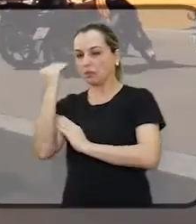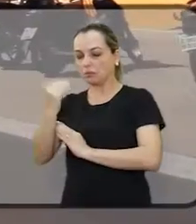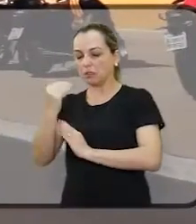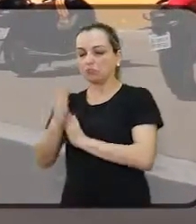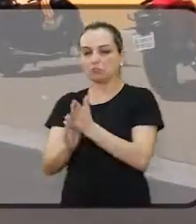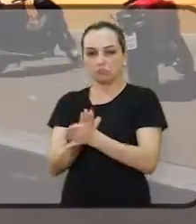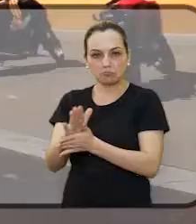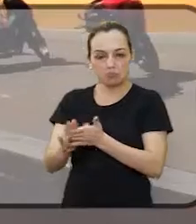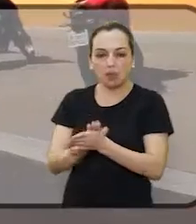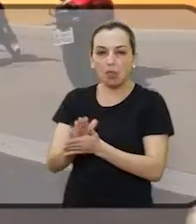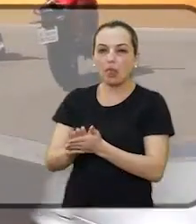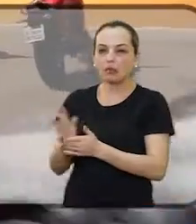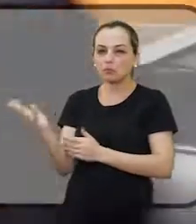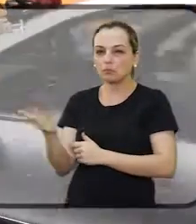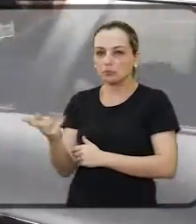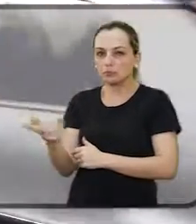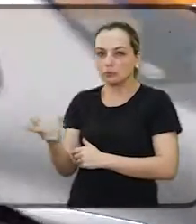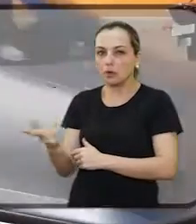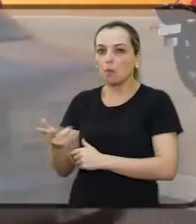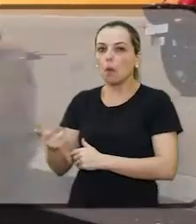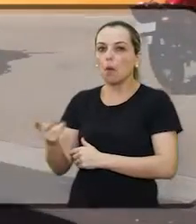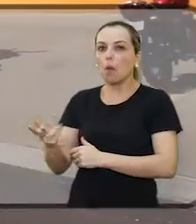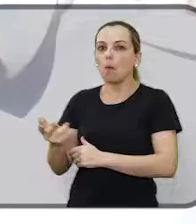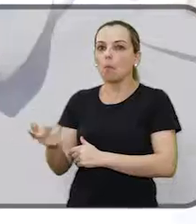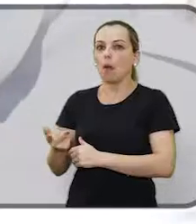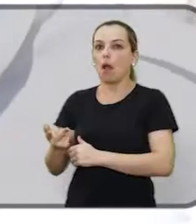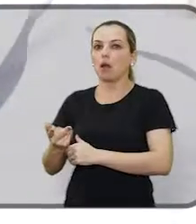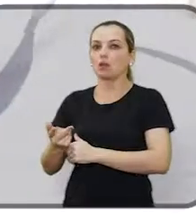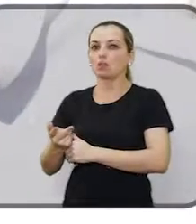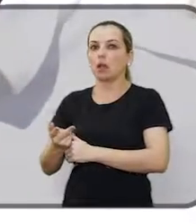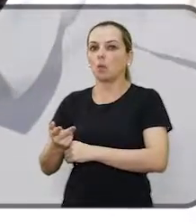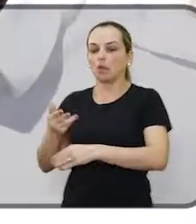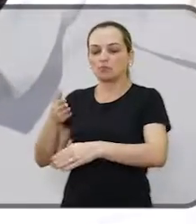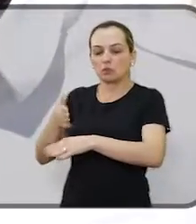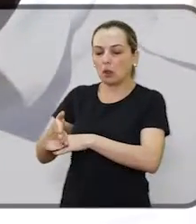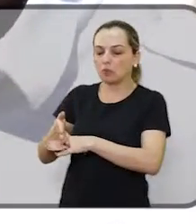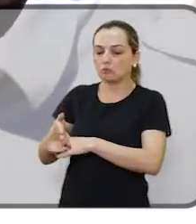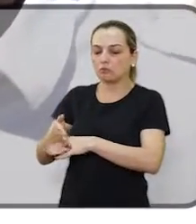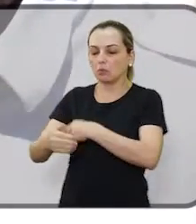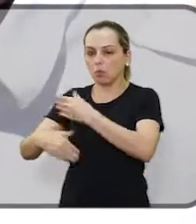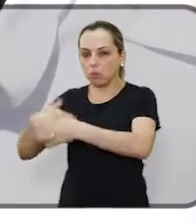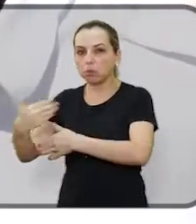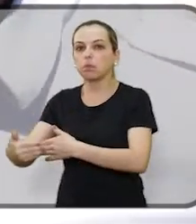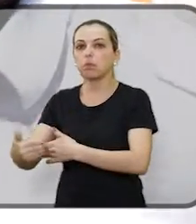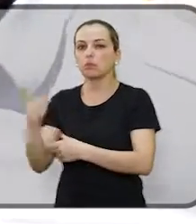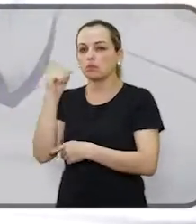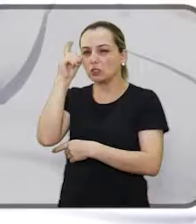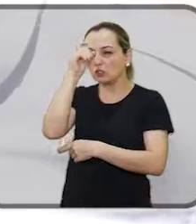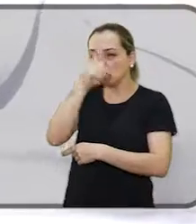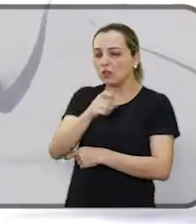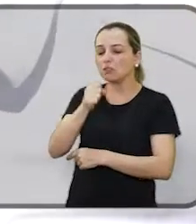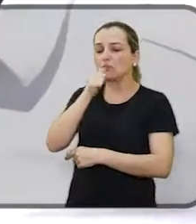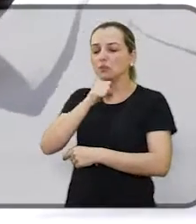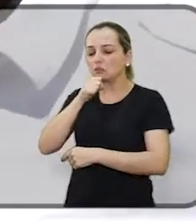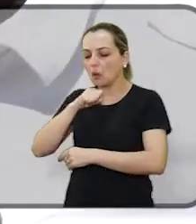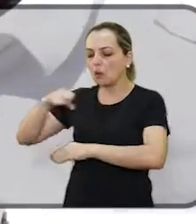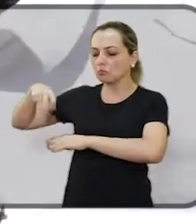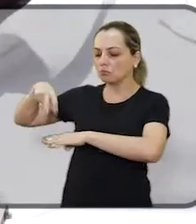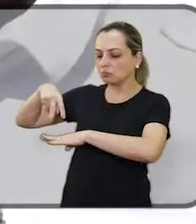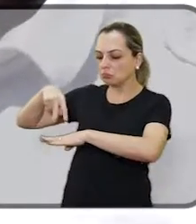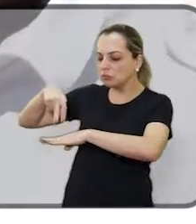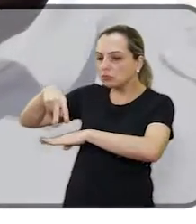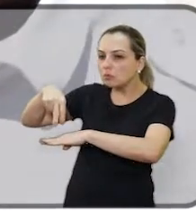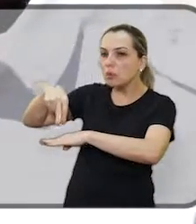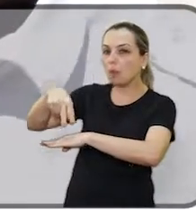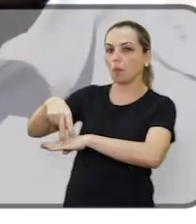aqui. Aí vem com muita velocidade aqui, ele breca na lombada, aí já passou a entrada, então está difícil para os idosos. As pessoas que de